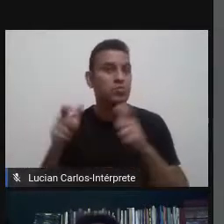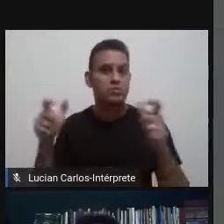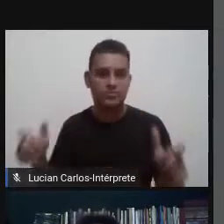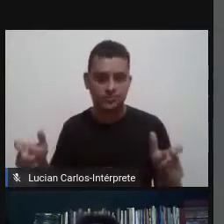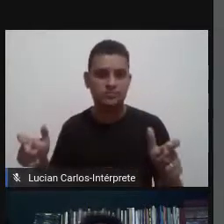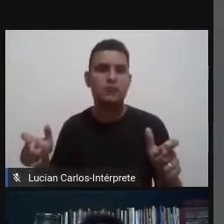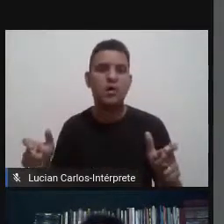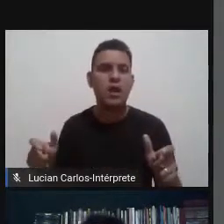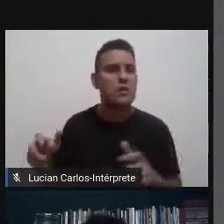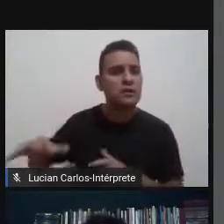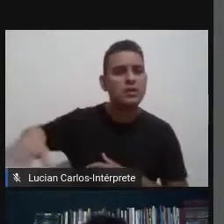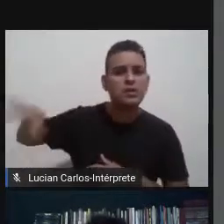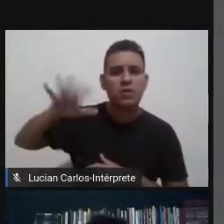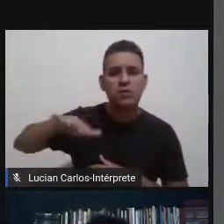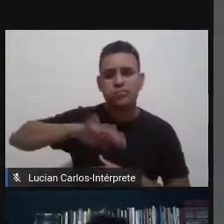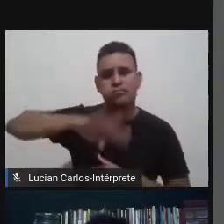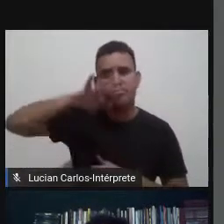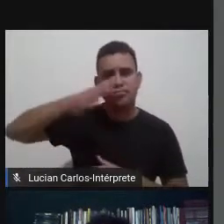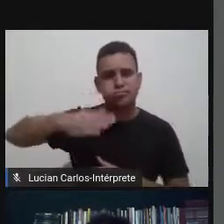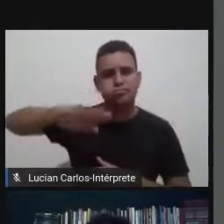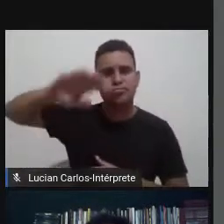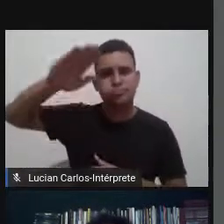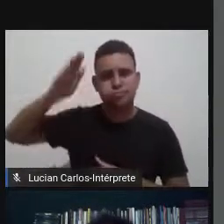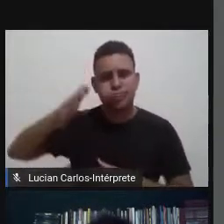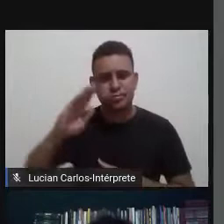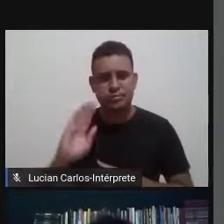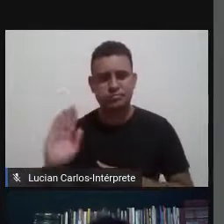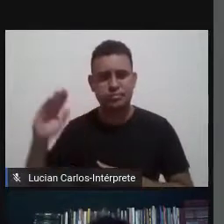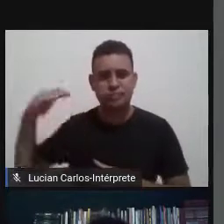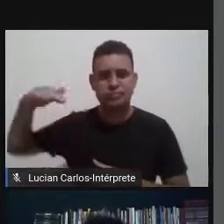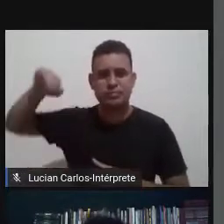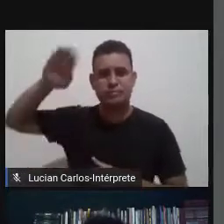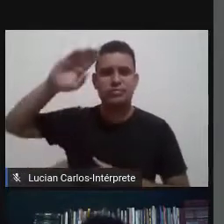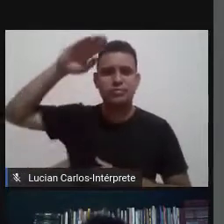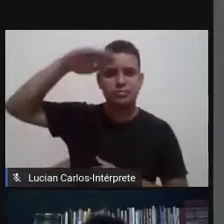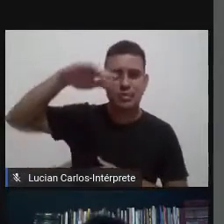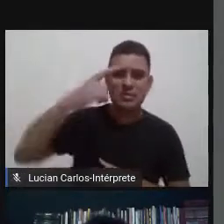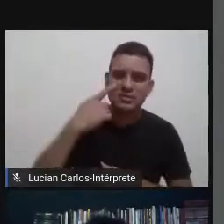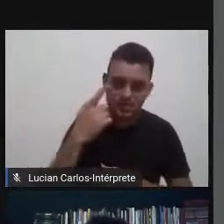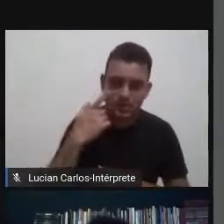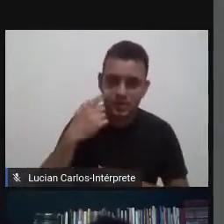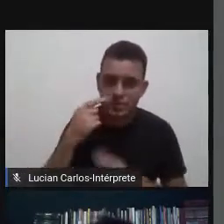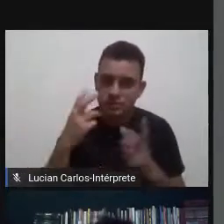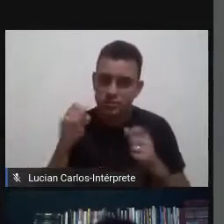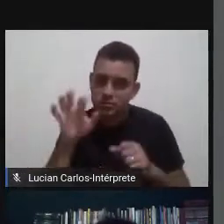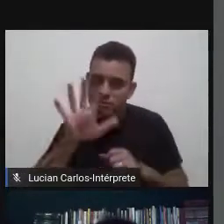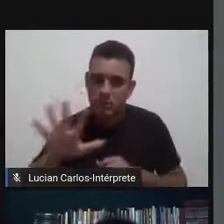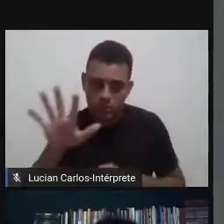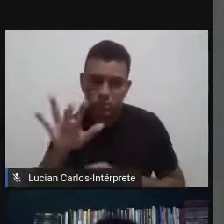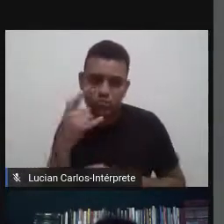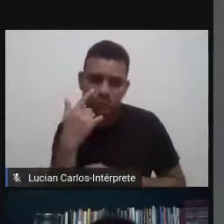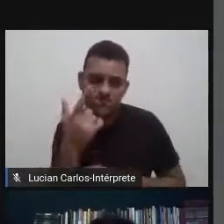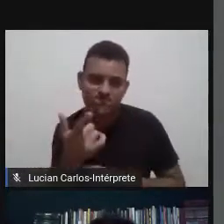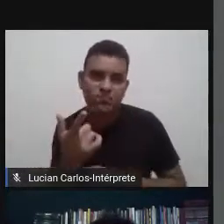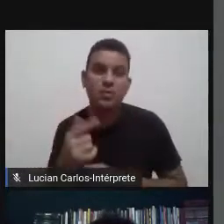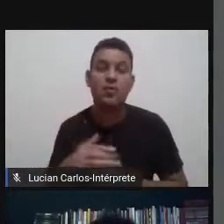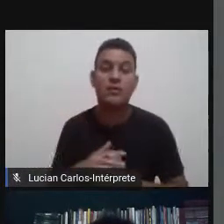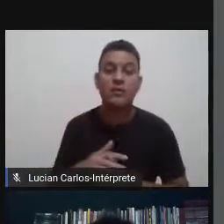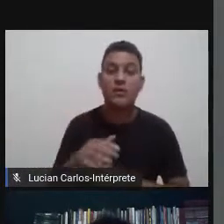uma região muito acidentada, né, um terreno muito acidentado, montanhoso, como nós podemos verificar, e desses mais